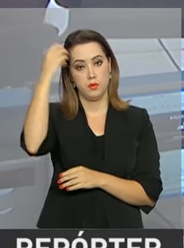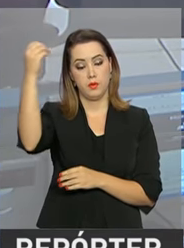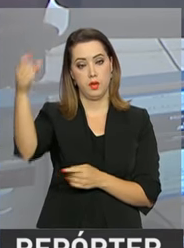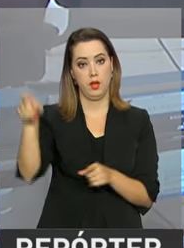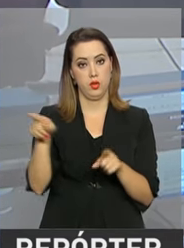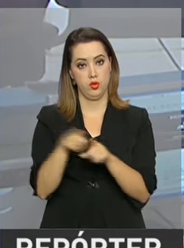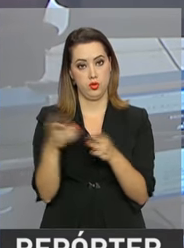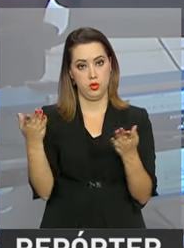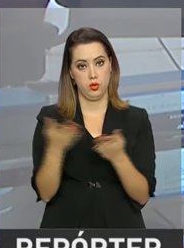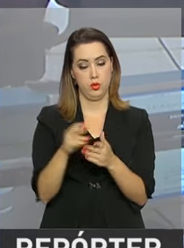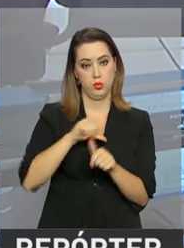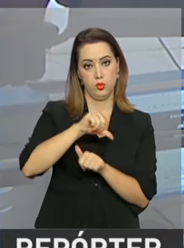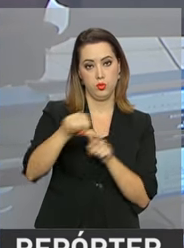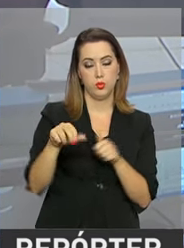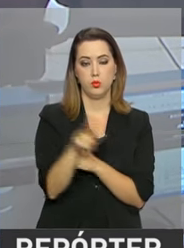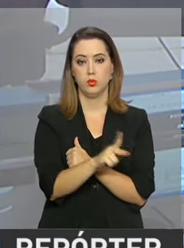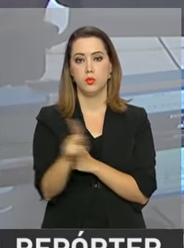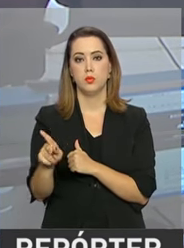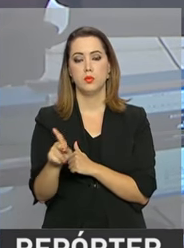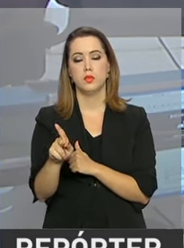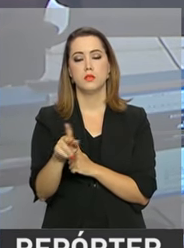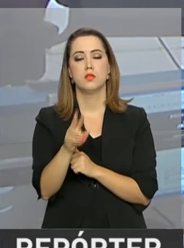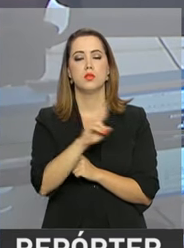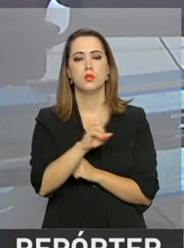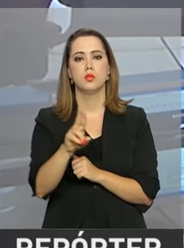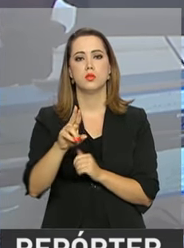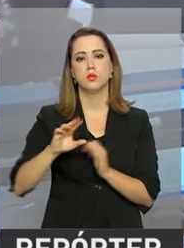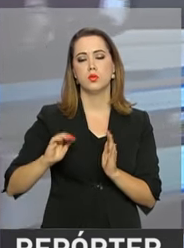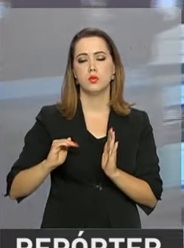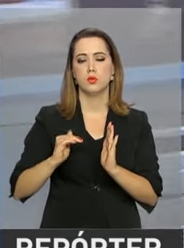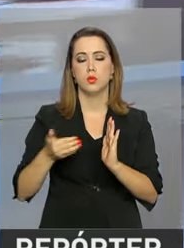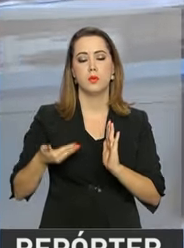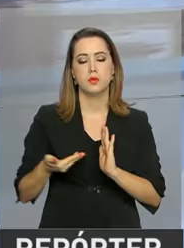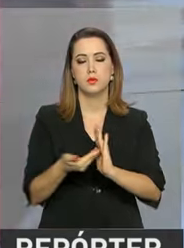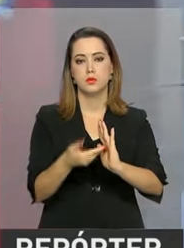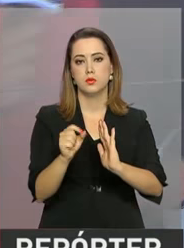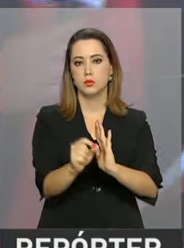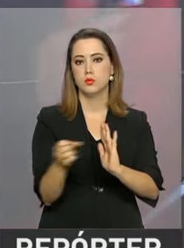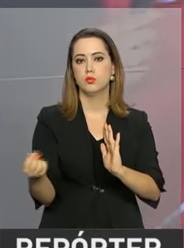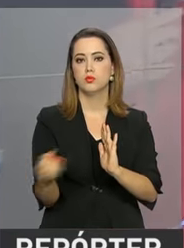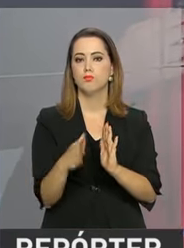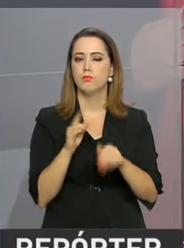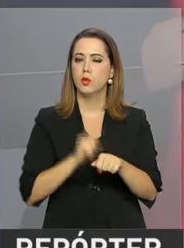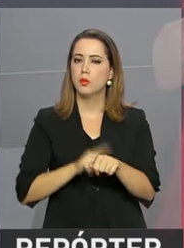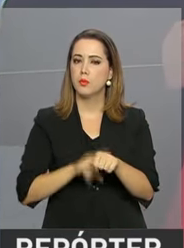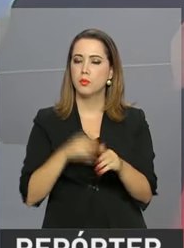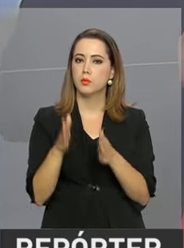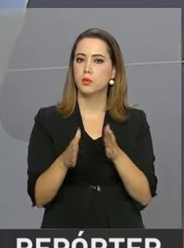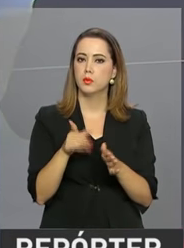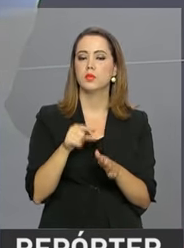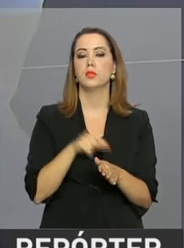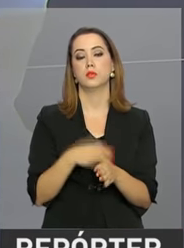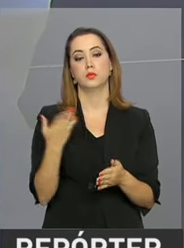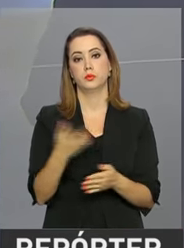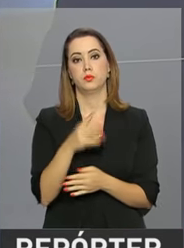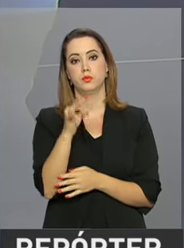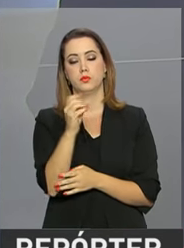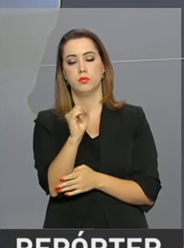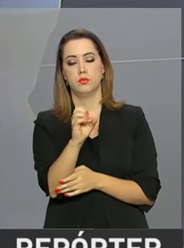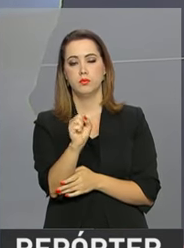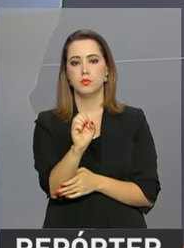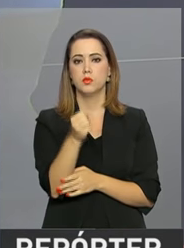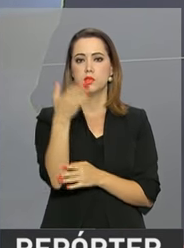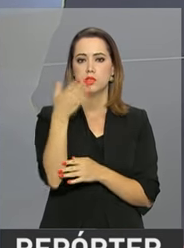Maia, está interinamente como presidente da República. Eu vou conversar com a repórter Thaisa Dias, que está no Palácio do Planalto e tem para a gente as